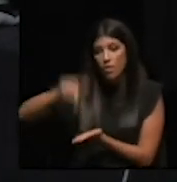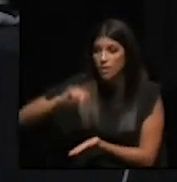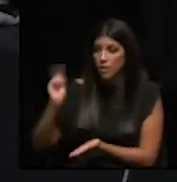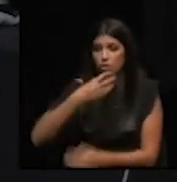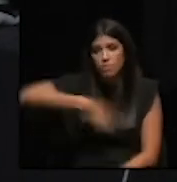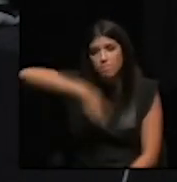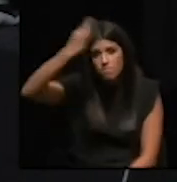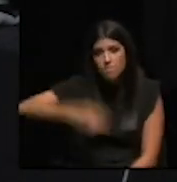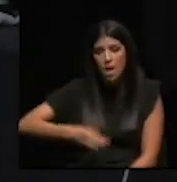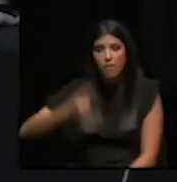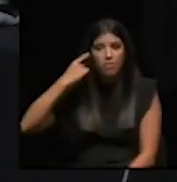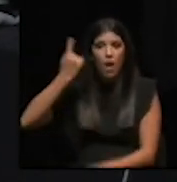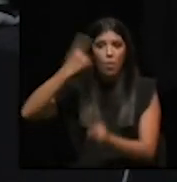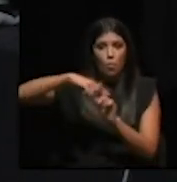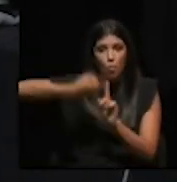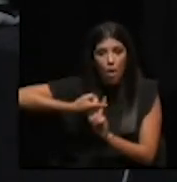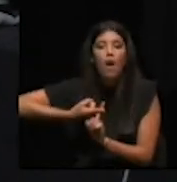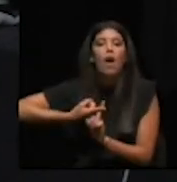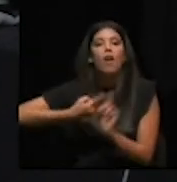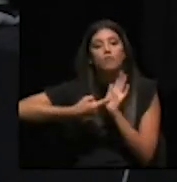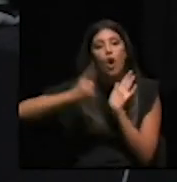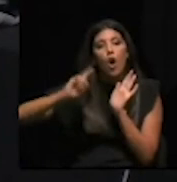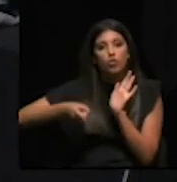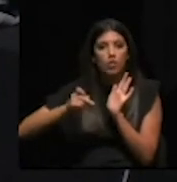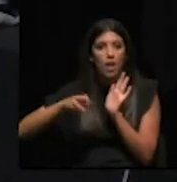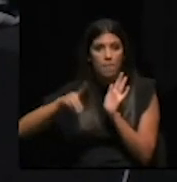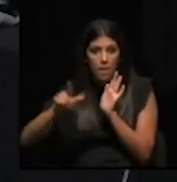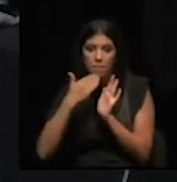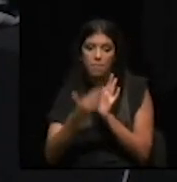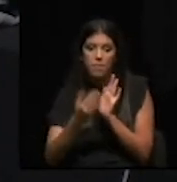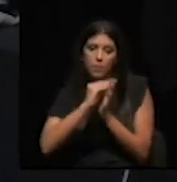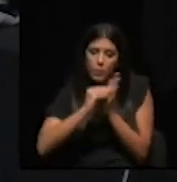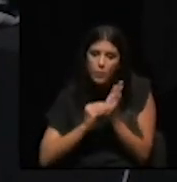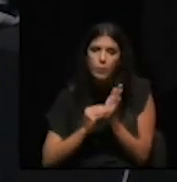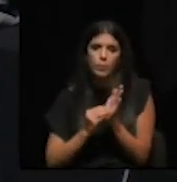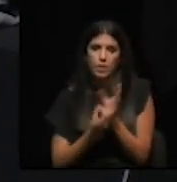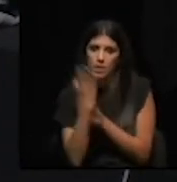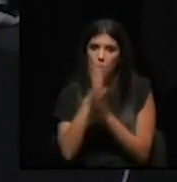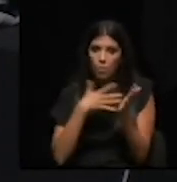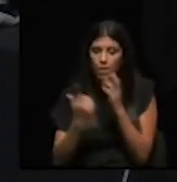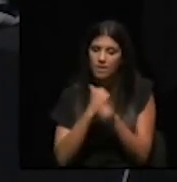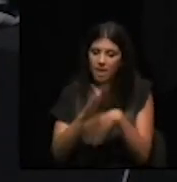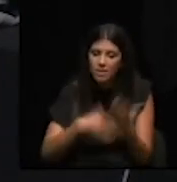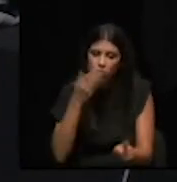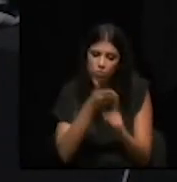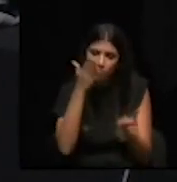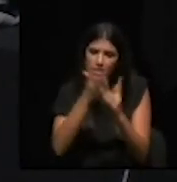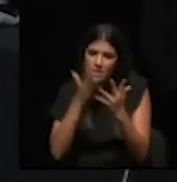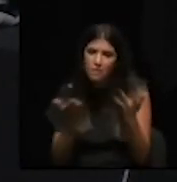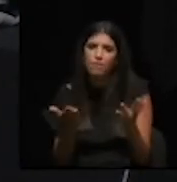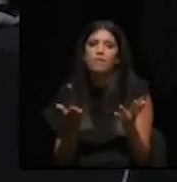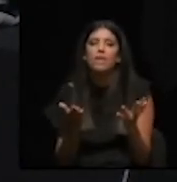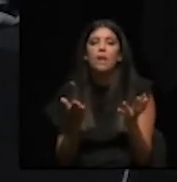por unanimidade, faz um ano, através da qual a AML pediu a elaboração e implementação de um plano de ação específico e